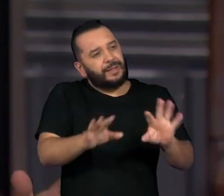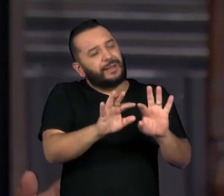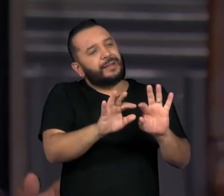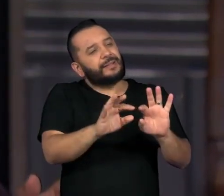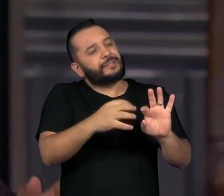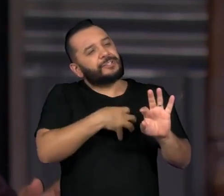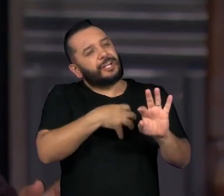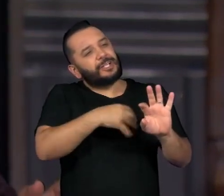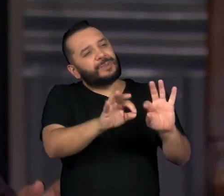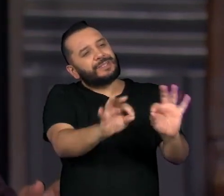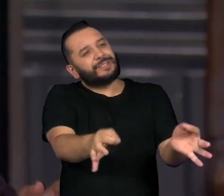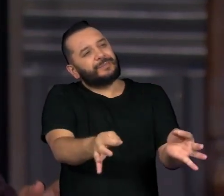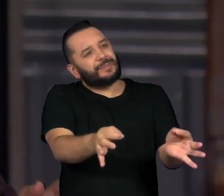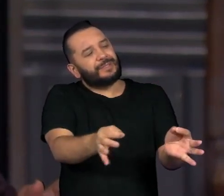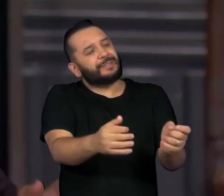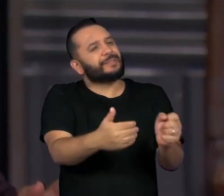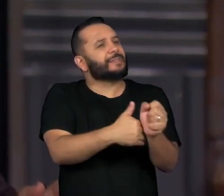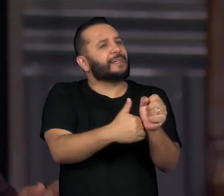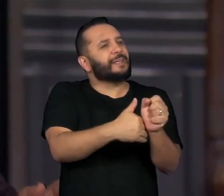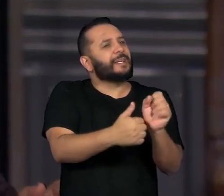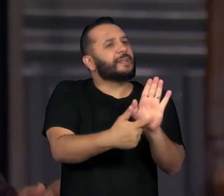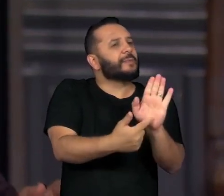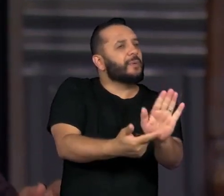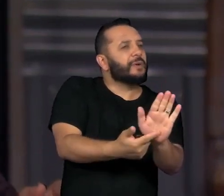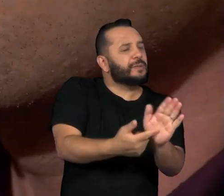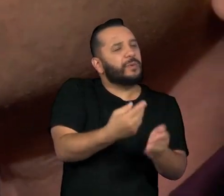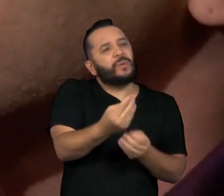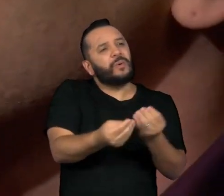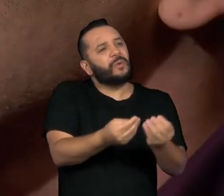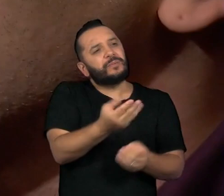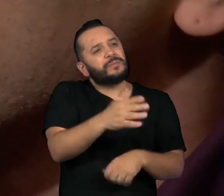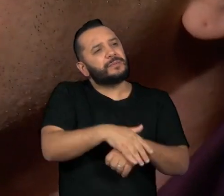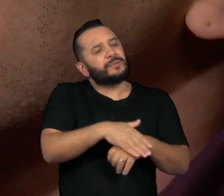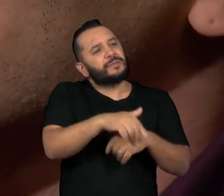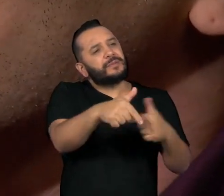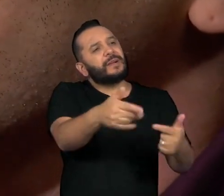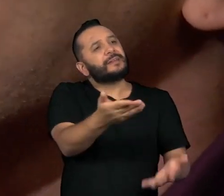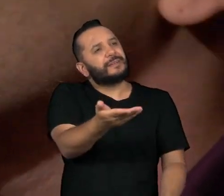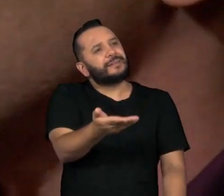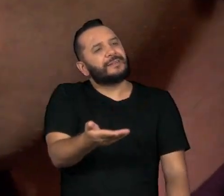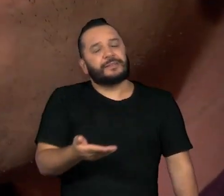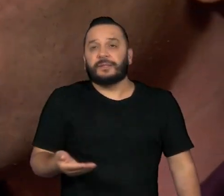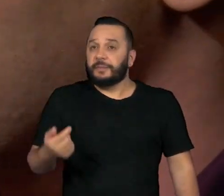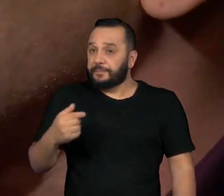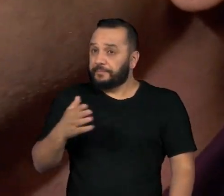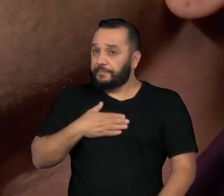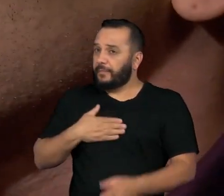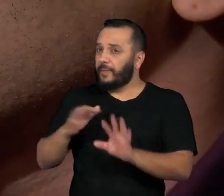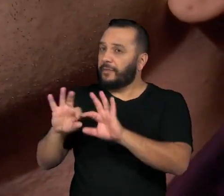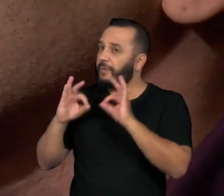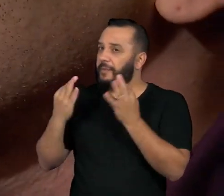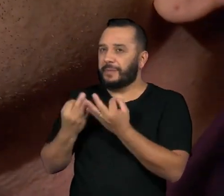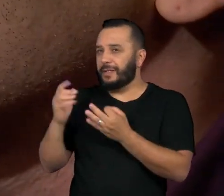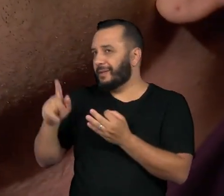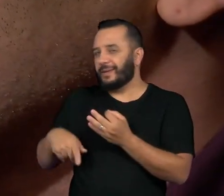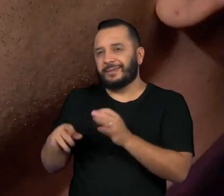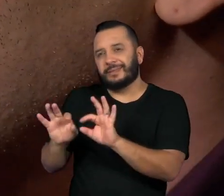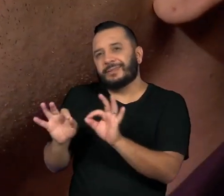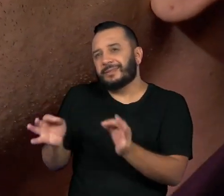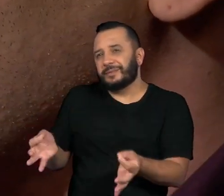daí que é o segredo que eu quero que você conte. Como faz isso? Eu nasci de uma família muito simples, muito